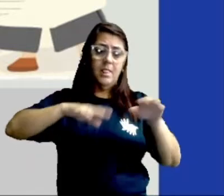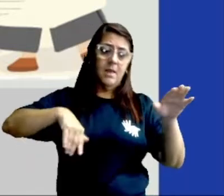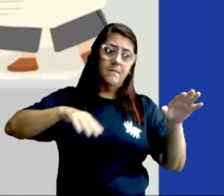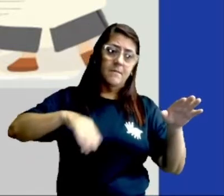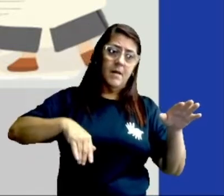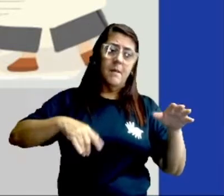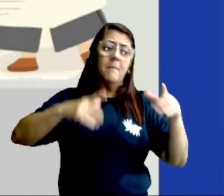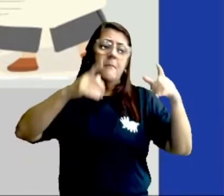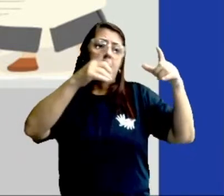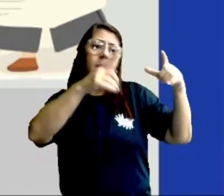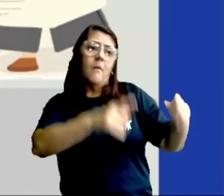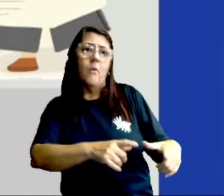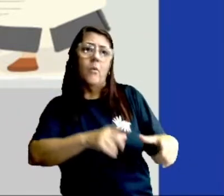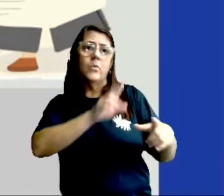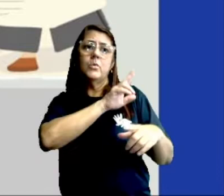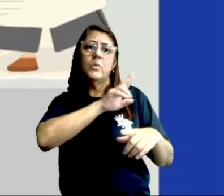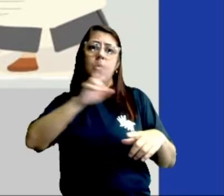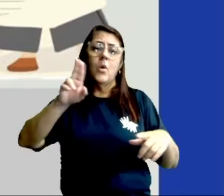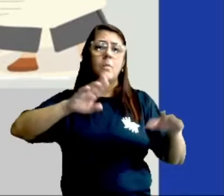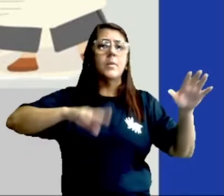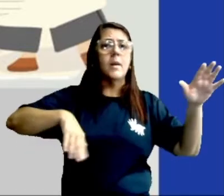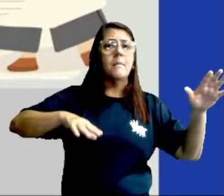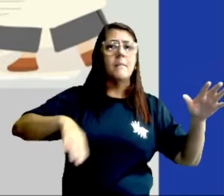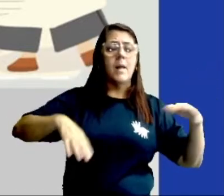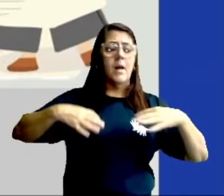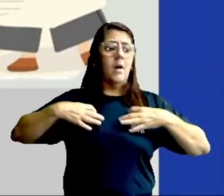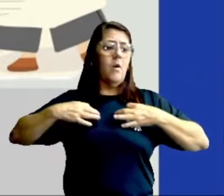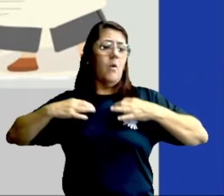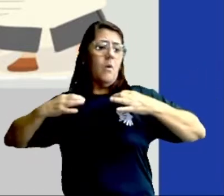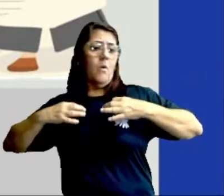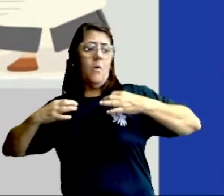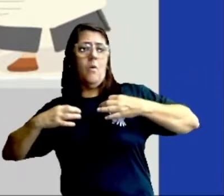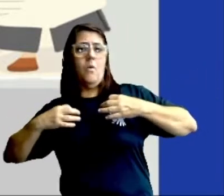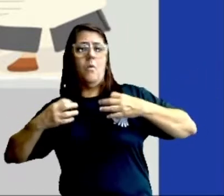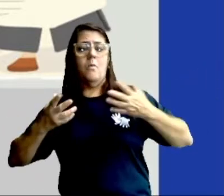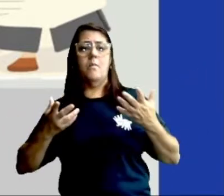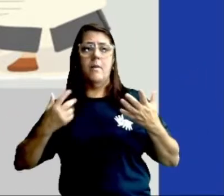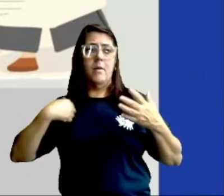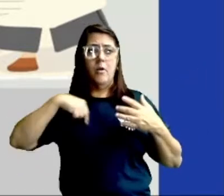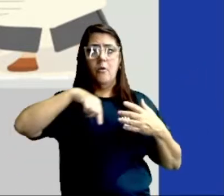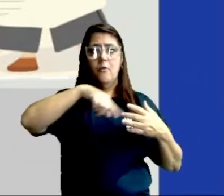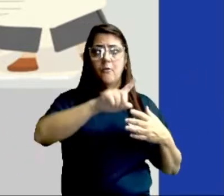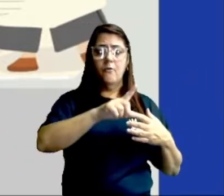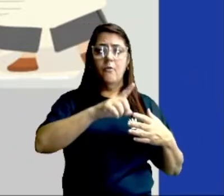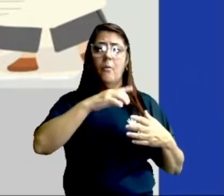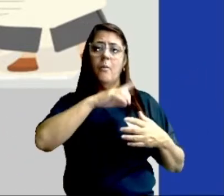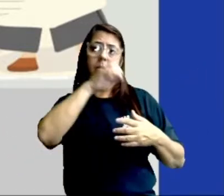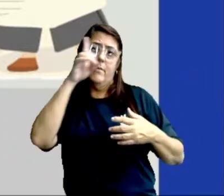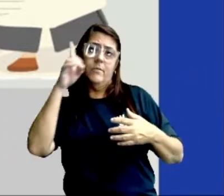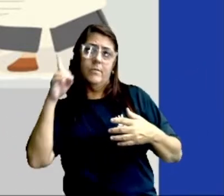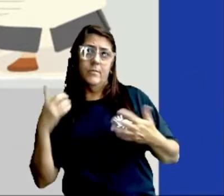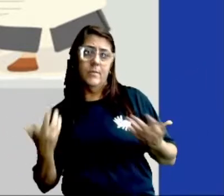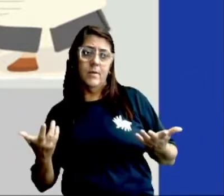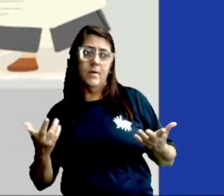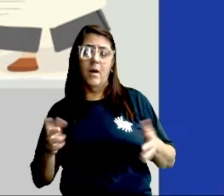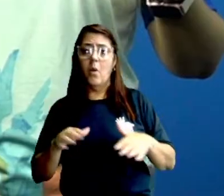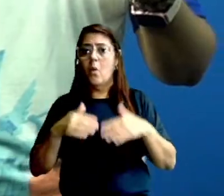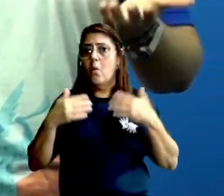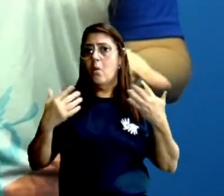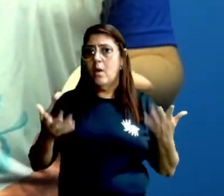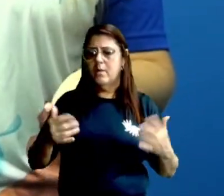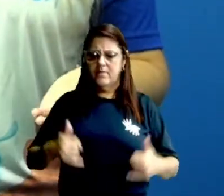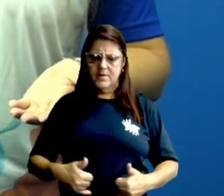onde eu vou, para que praia eu vou, que roupa eu preciso levar para aquele dia. Quando eu vou fazer